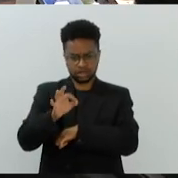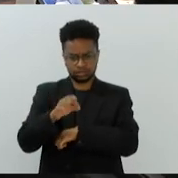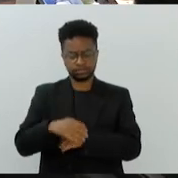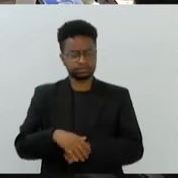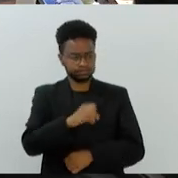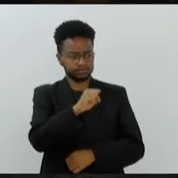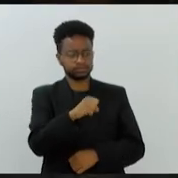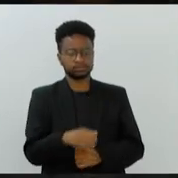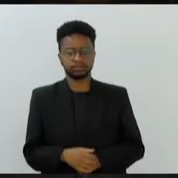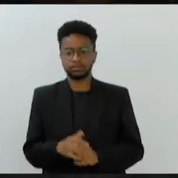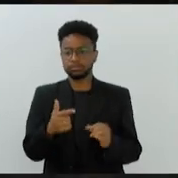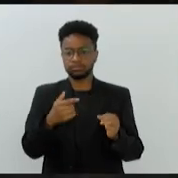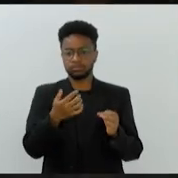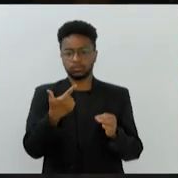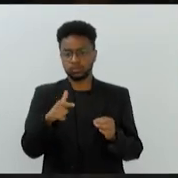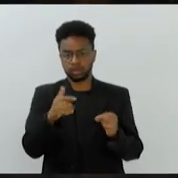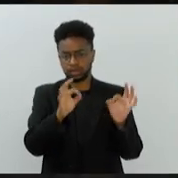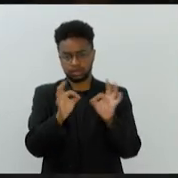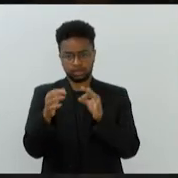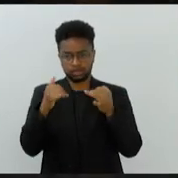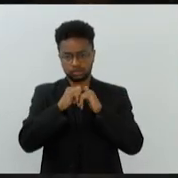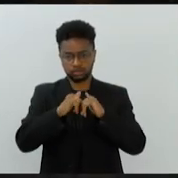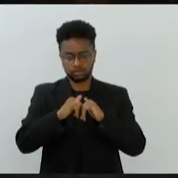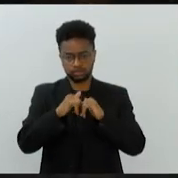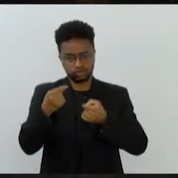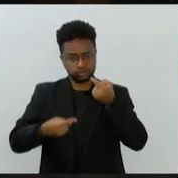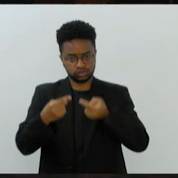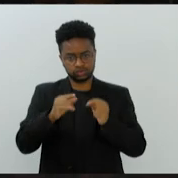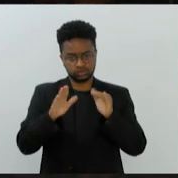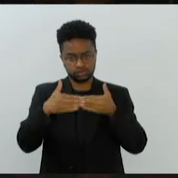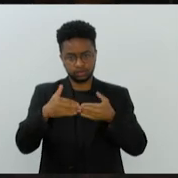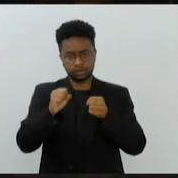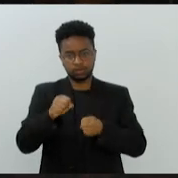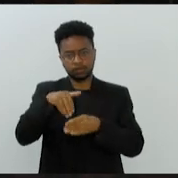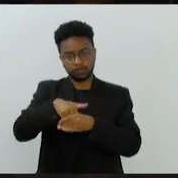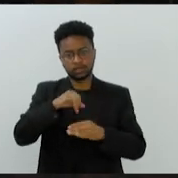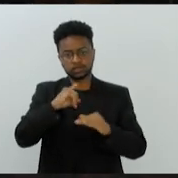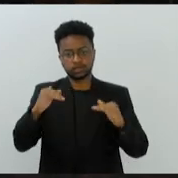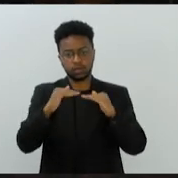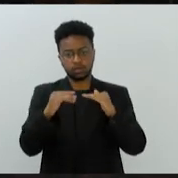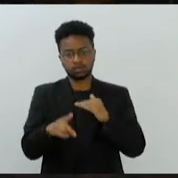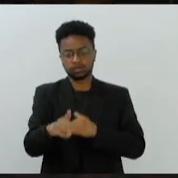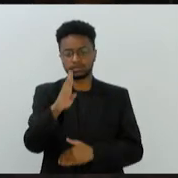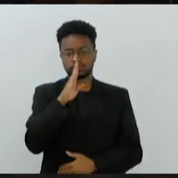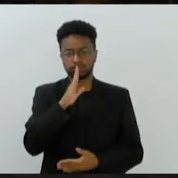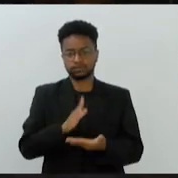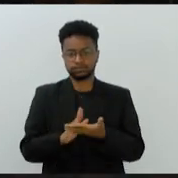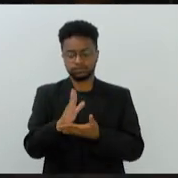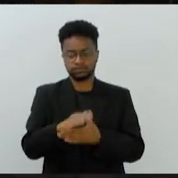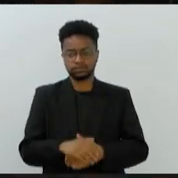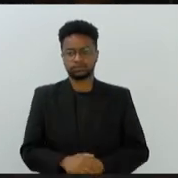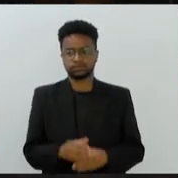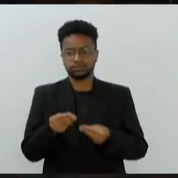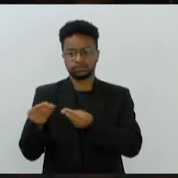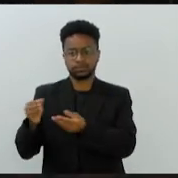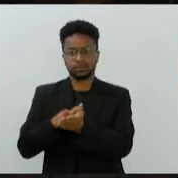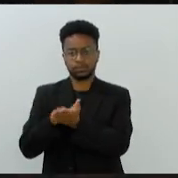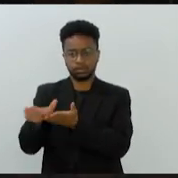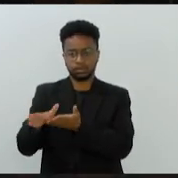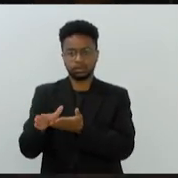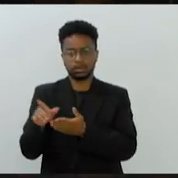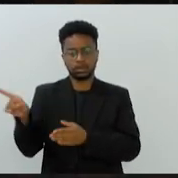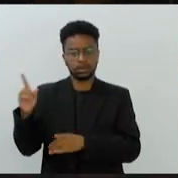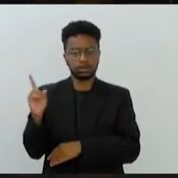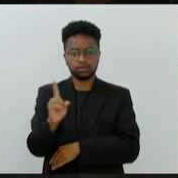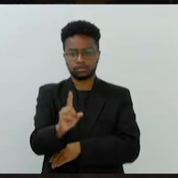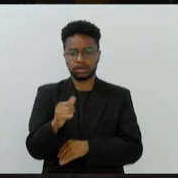tá. Não havendo mais quem queira discutir, encerrada a discussão. Em votação, os senhores que aprovam permaneçam como estão. Aprovada vai a publicação para a